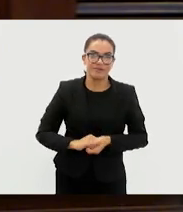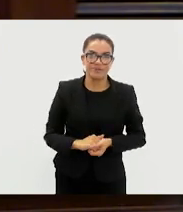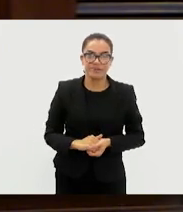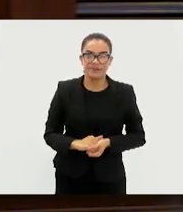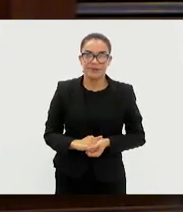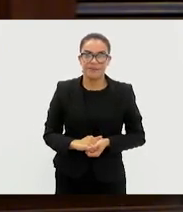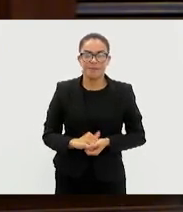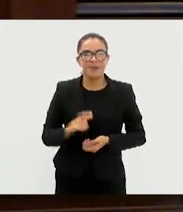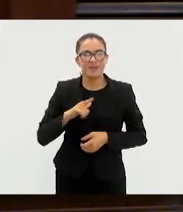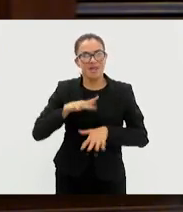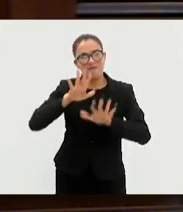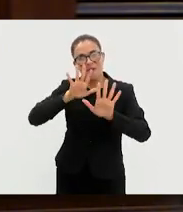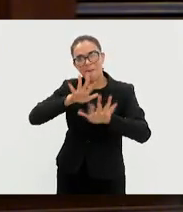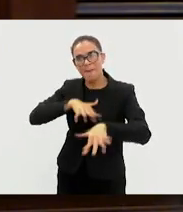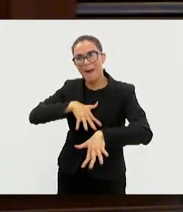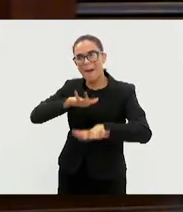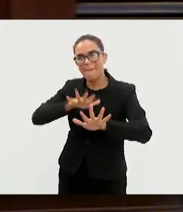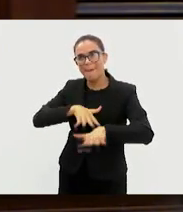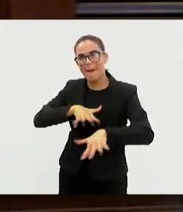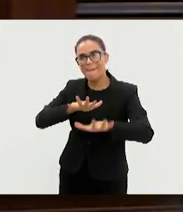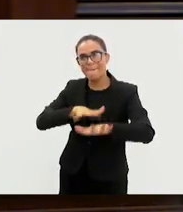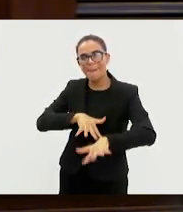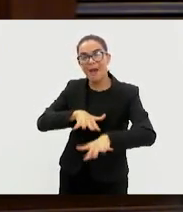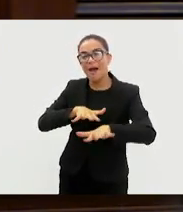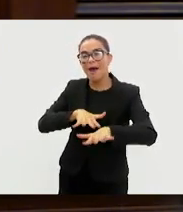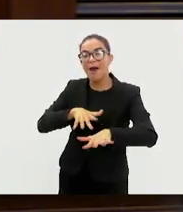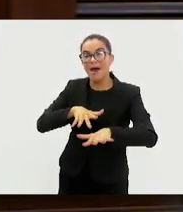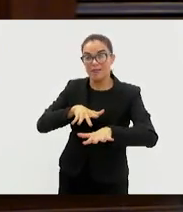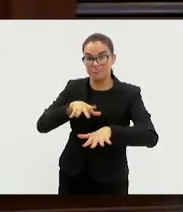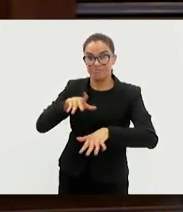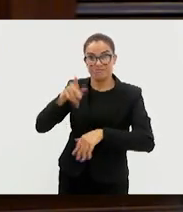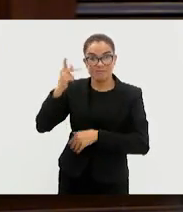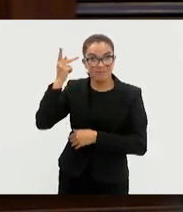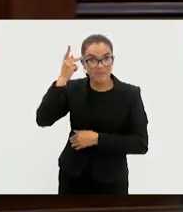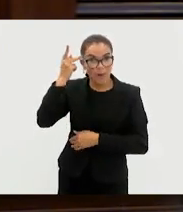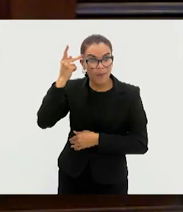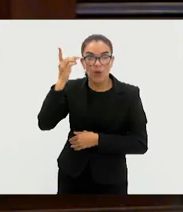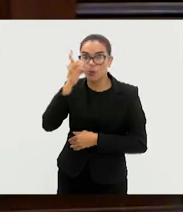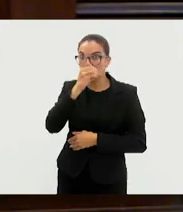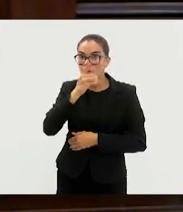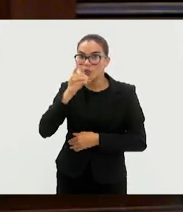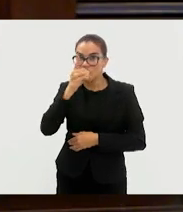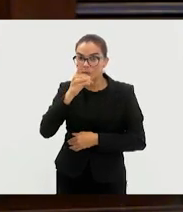Houve uma manifestação em São Paulo, no domingo,